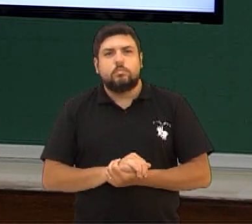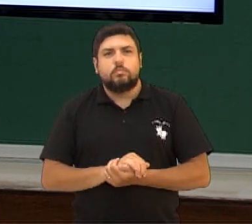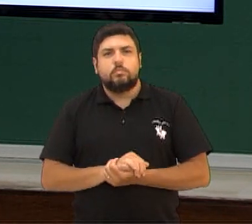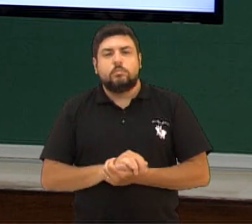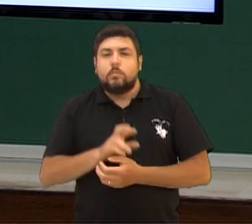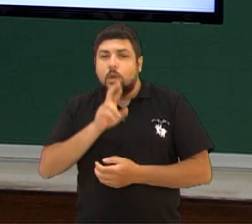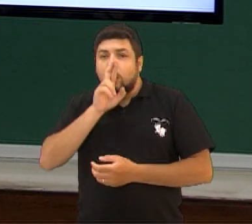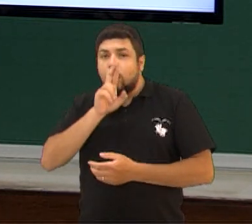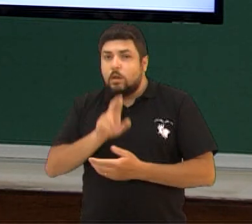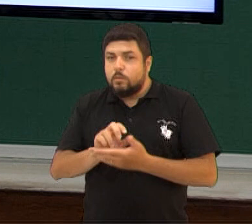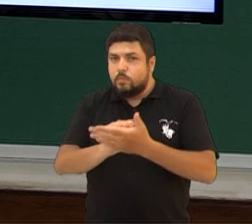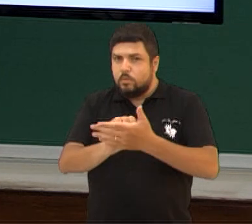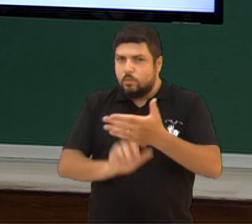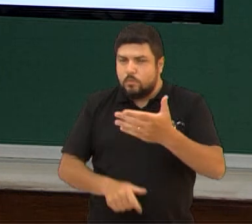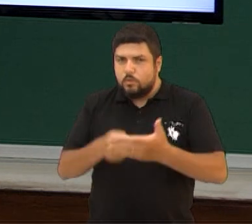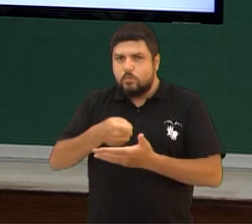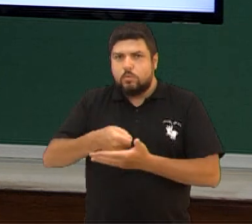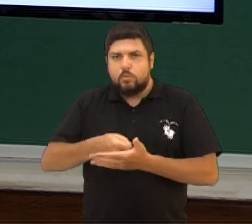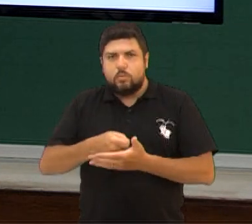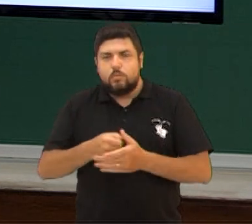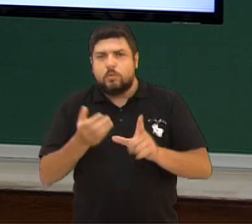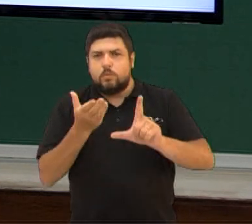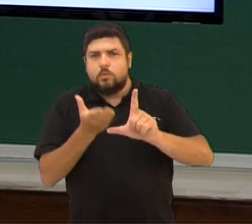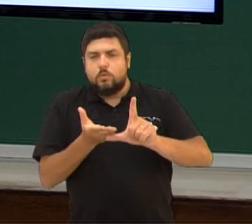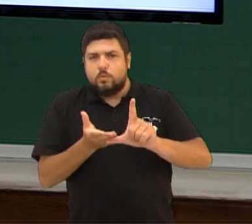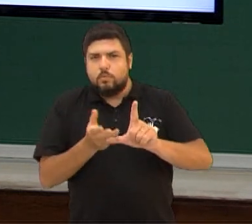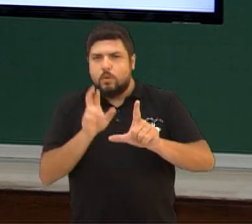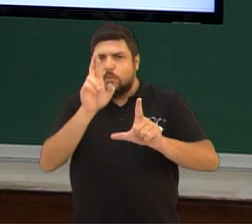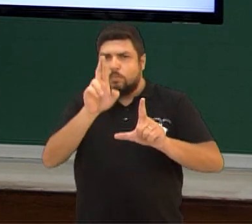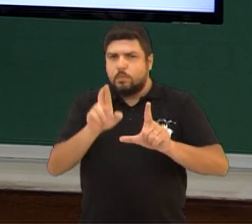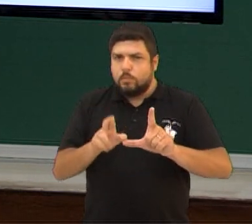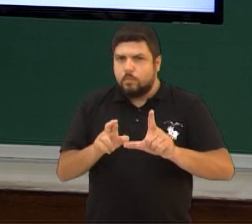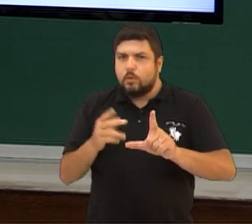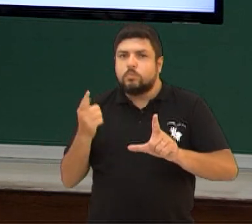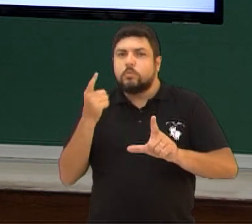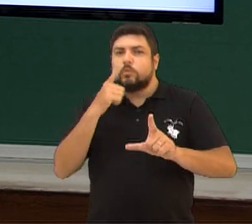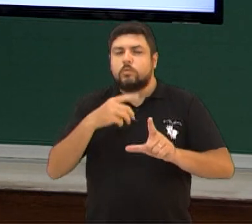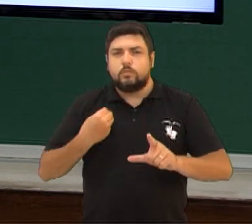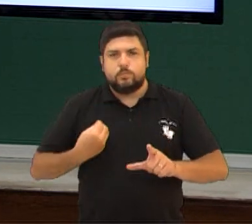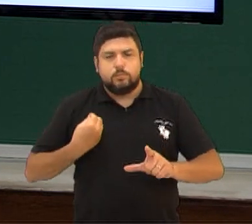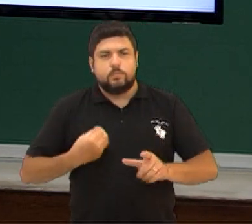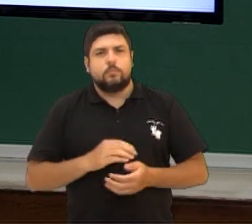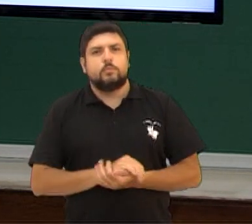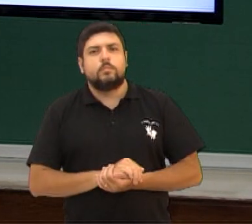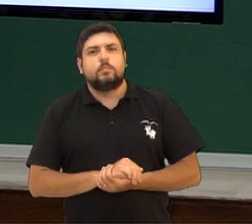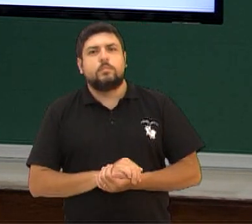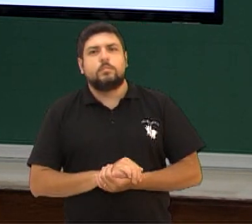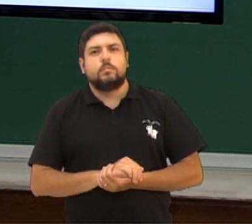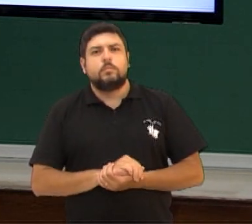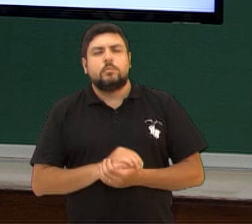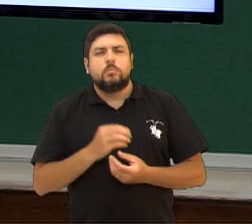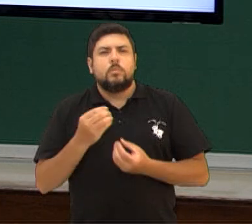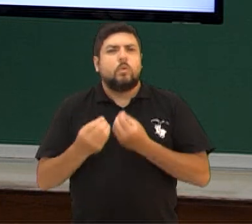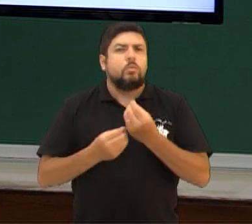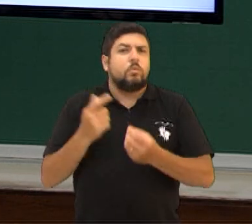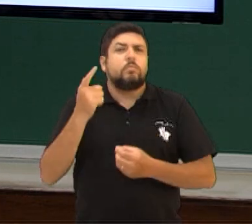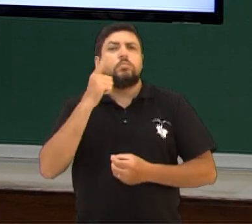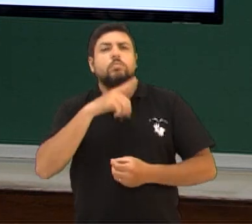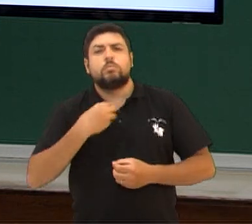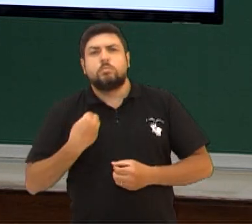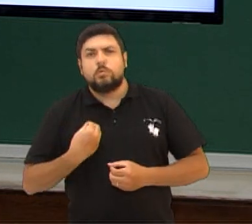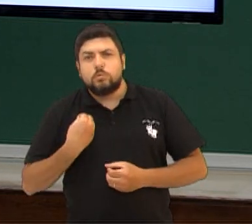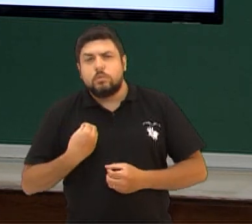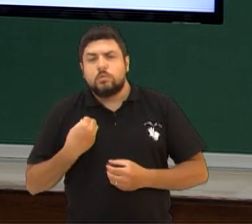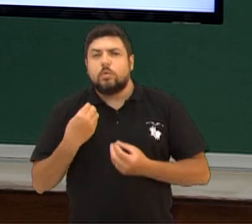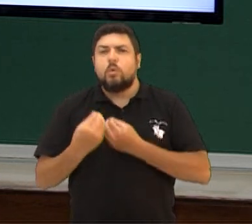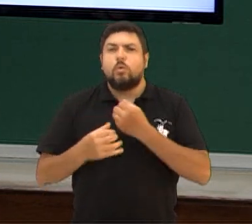atividades obrigatórias no Google Classroom. Elas equivalem à sua presença em sala de aula. Como é que eu tenho presença? Como é que vão lançar falta de presença para